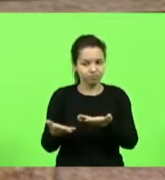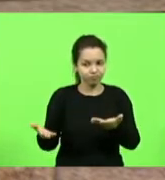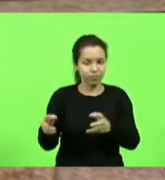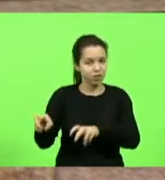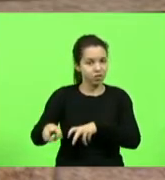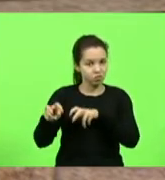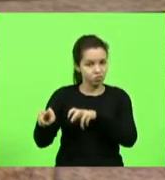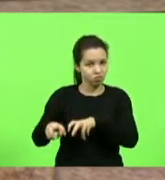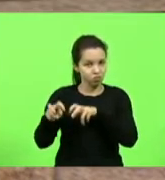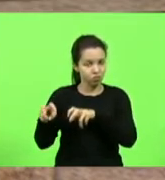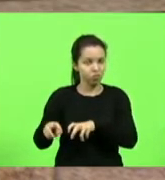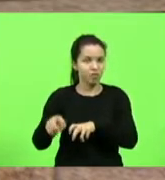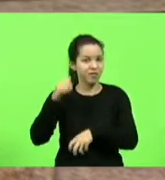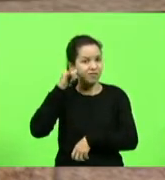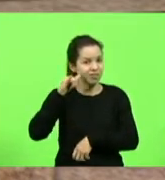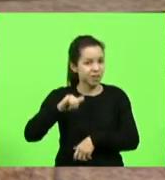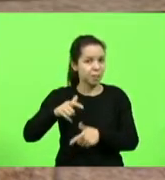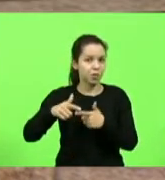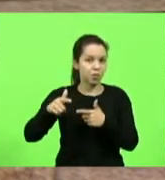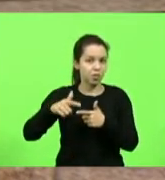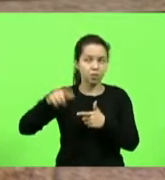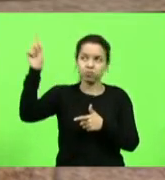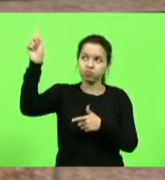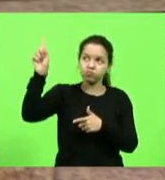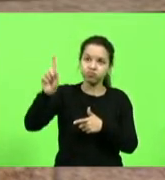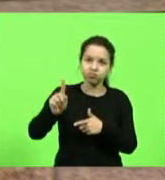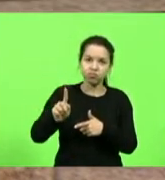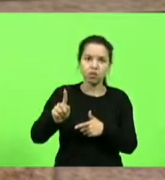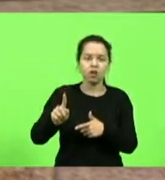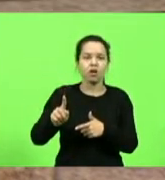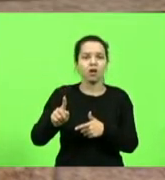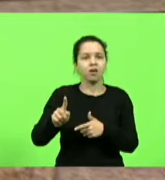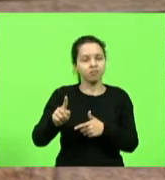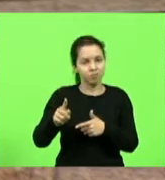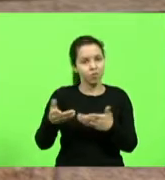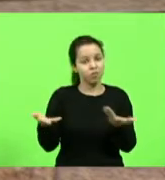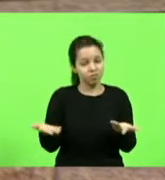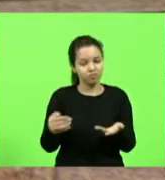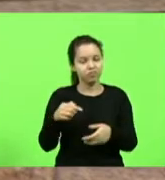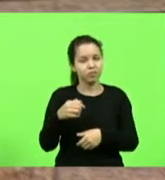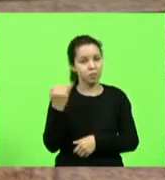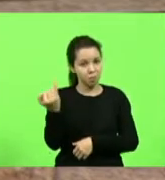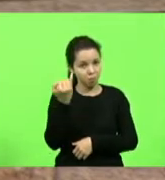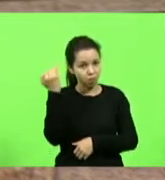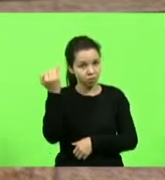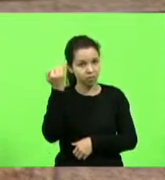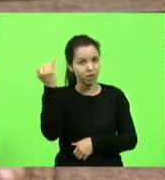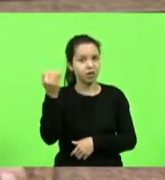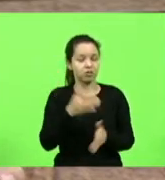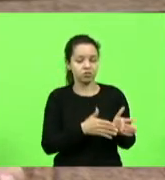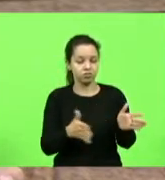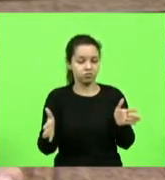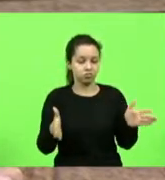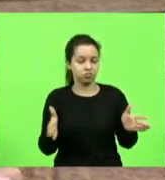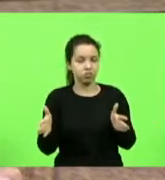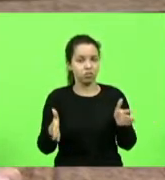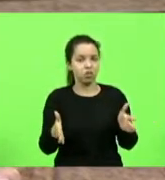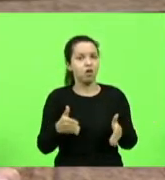dos intempéries, da natureza. E esse antigranizo ele é importantíssimo que ele esteja funcionando. E não adianta um